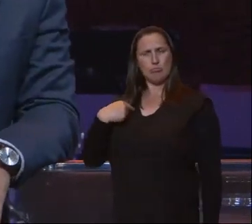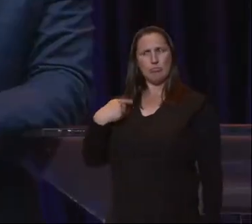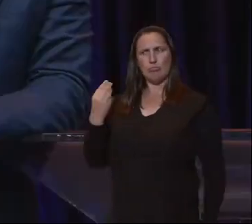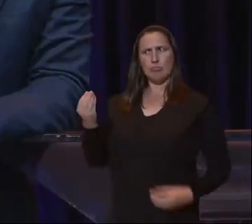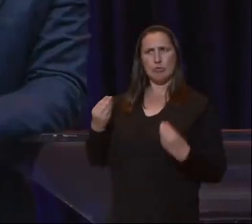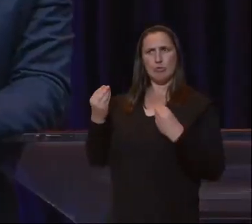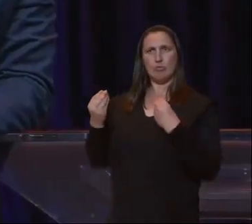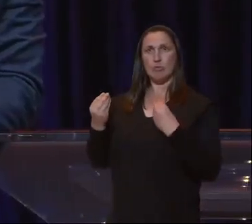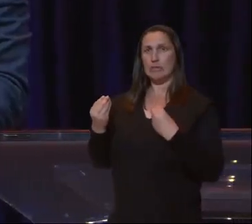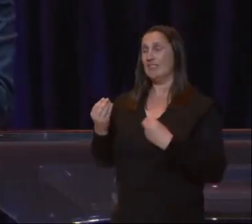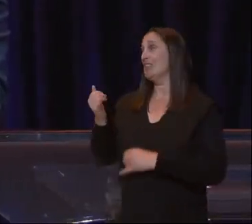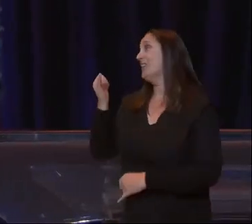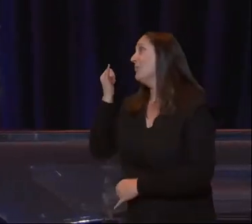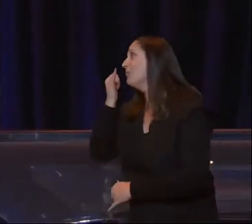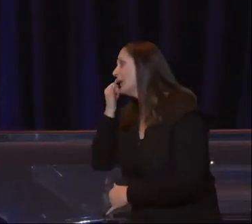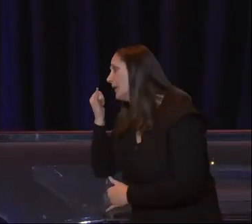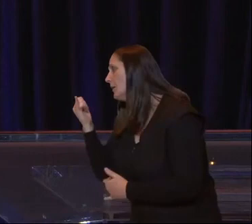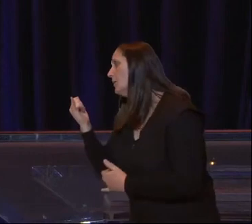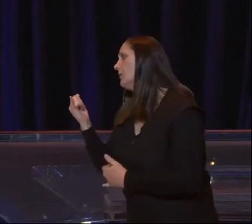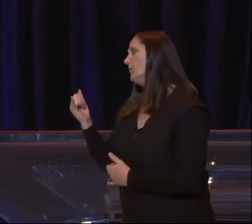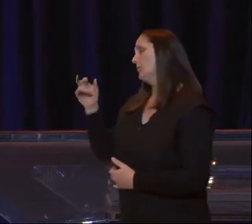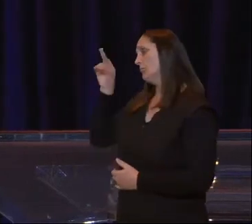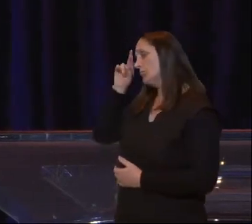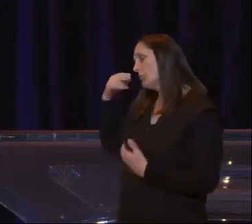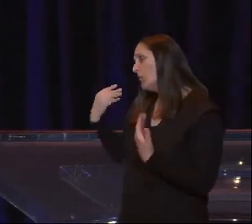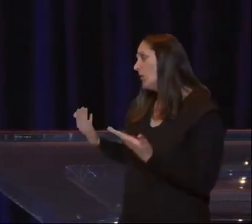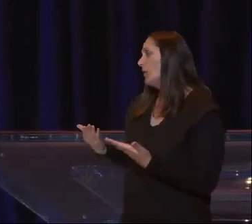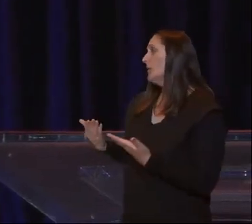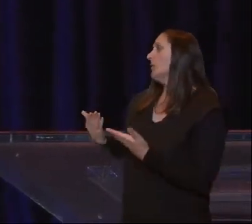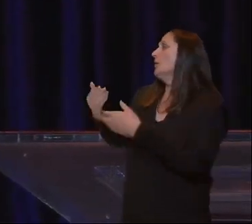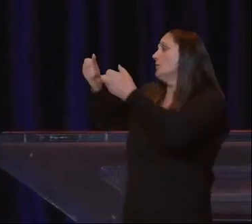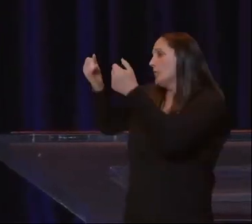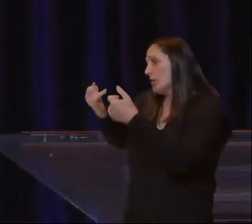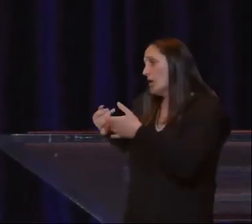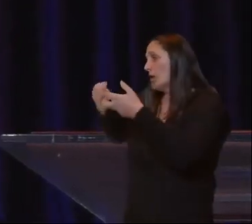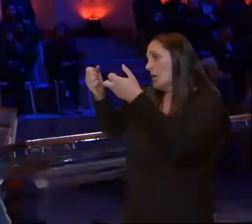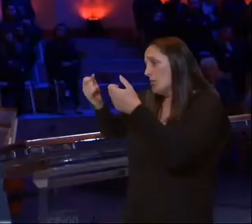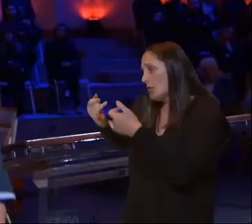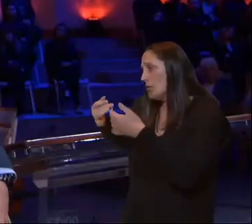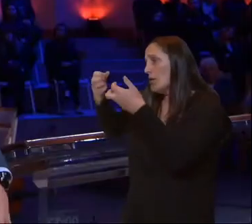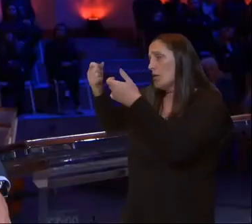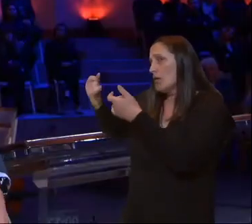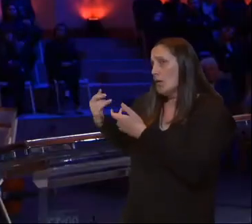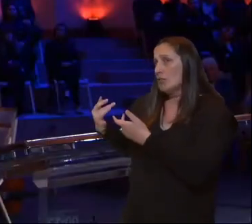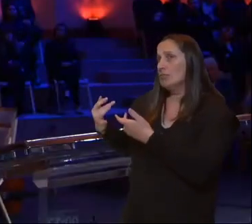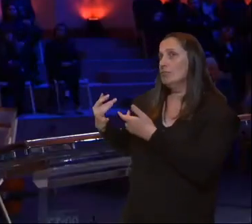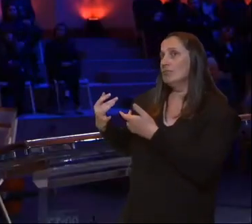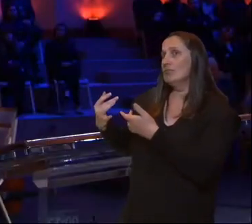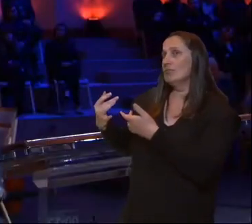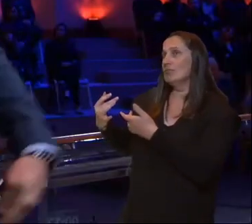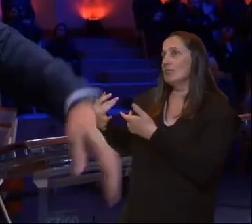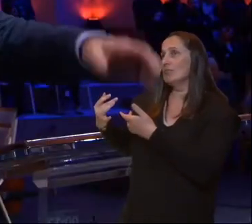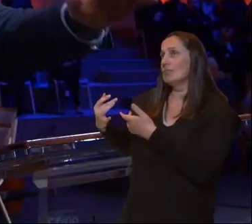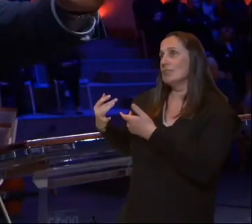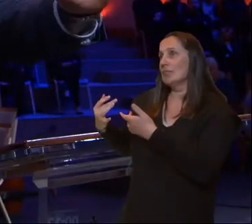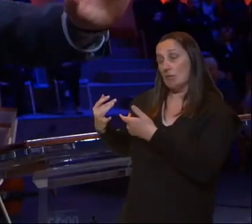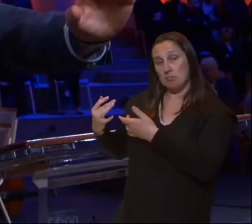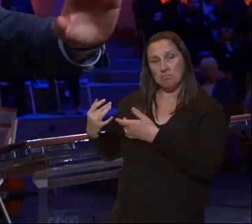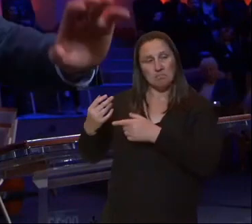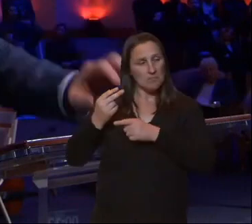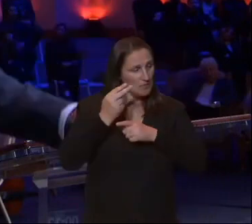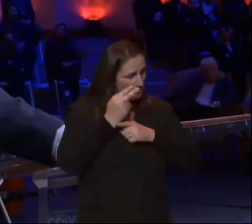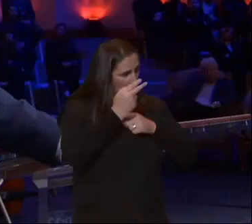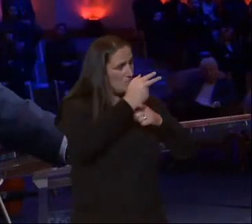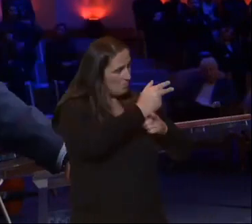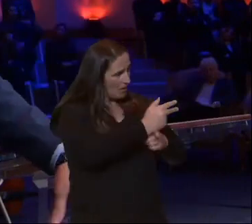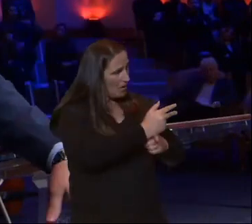Eu pedi perdão para ele, conversamos. Quando eu fui falando do que eu queria fazer, aquele irmão falou, não, eu te empresto um